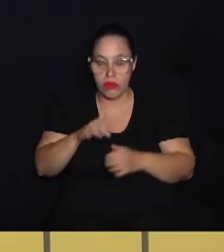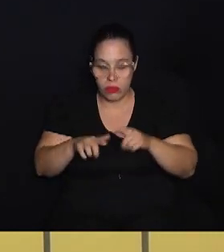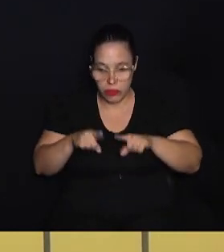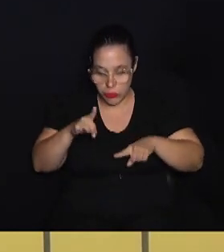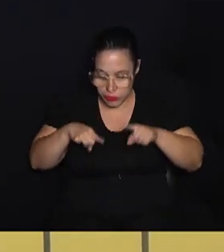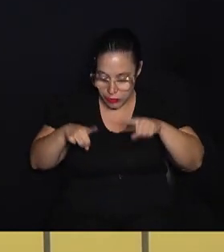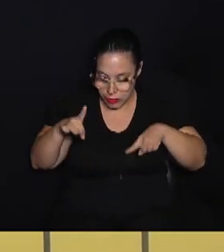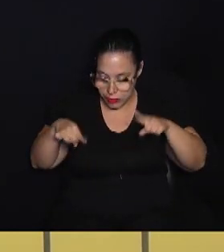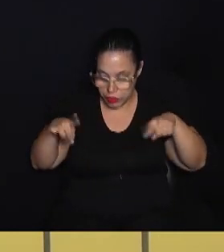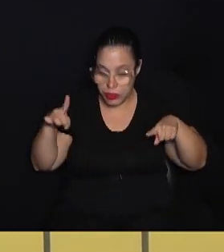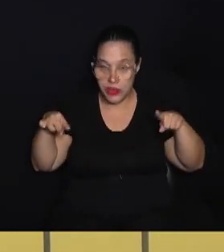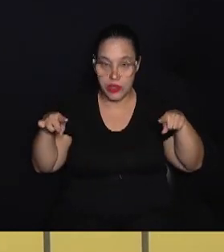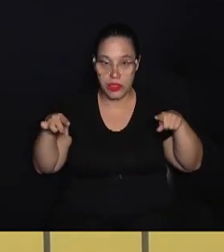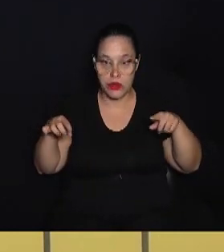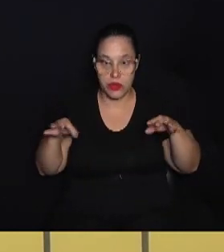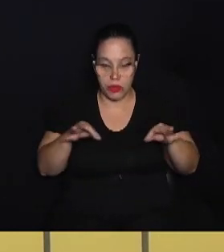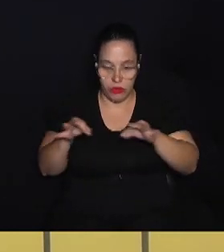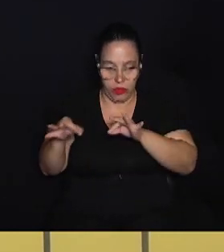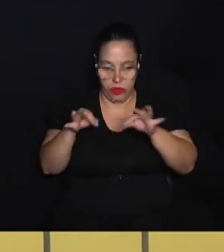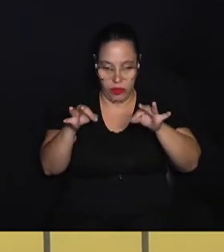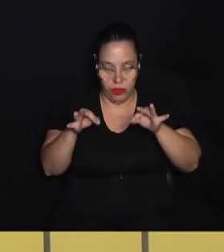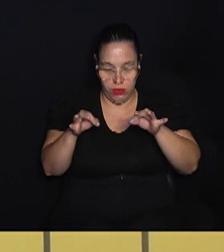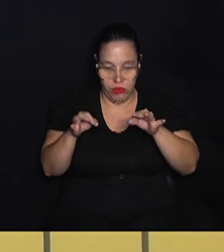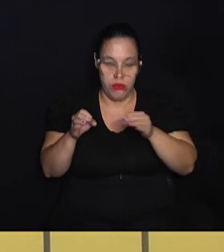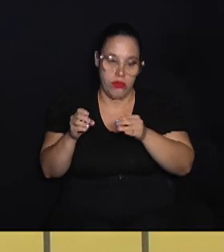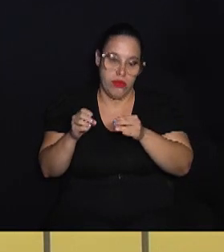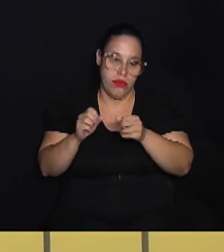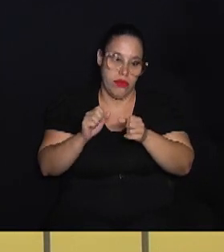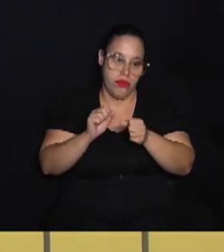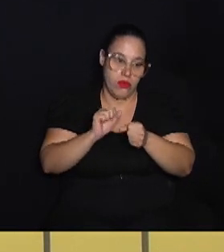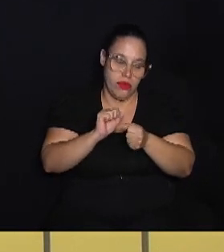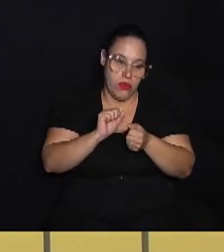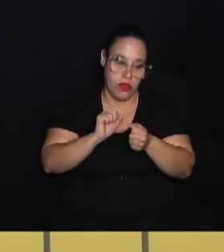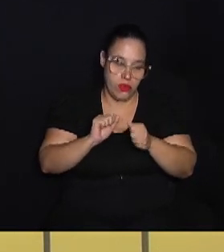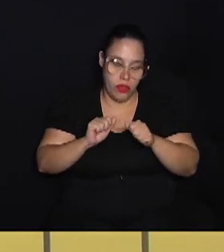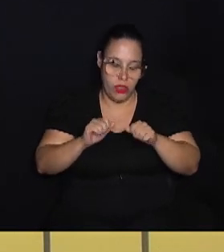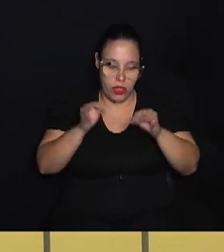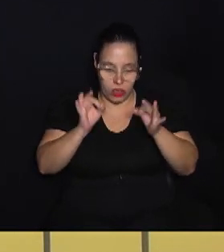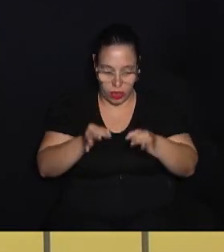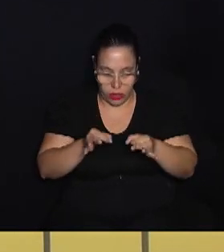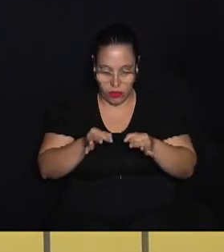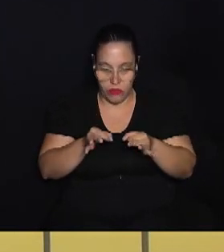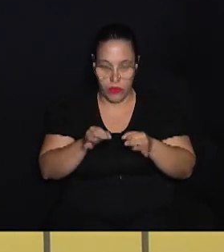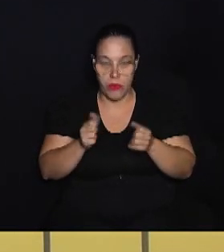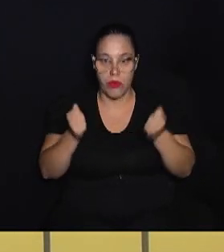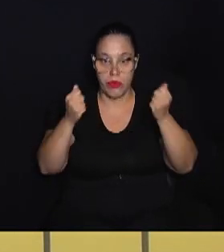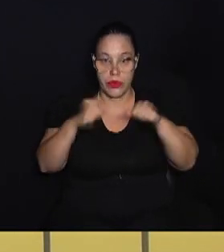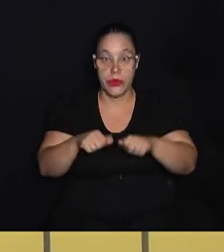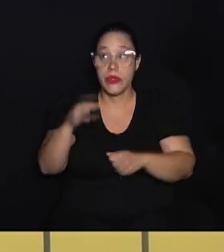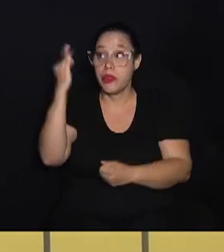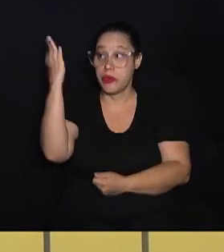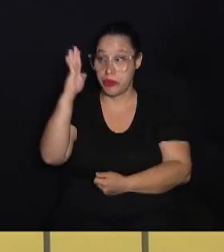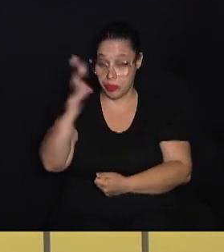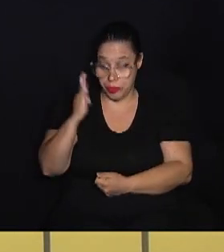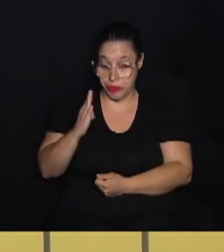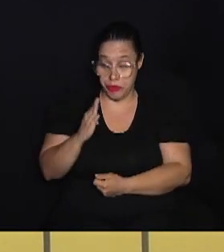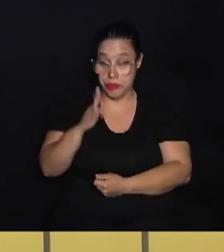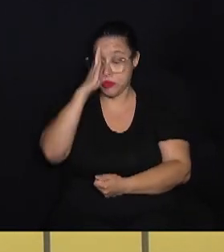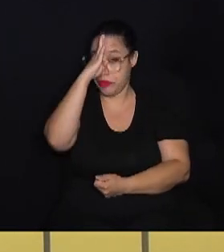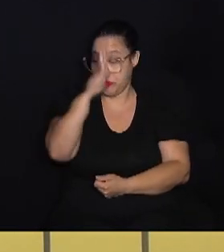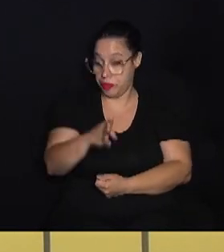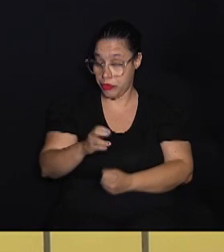várias linhas de atuação que são possíveis, né? Mas o Brasil, a